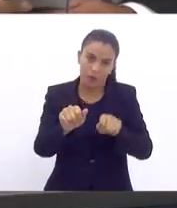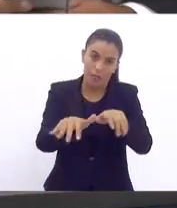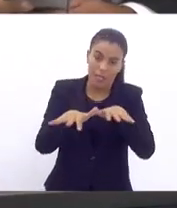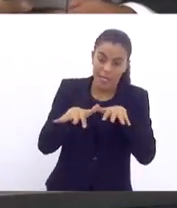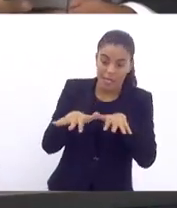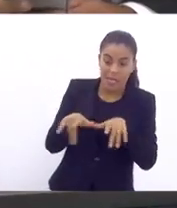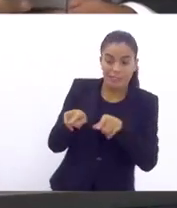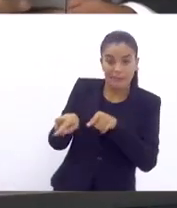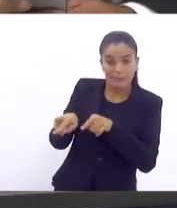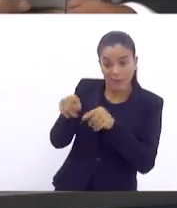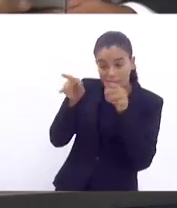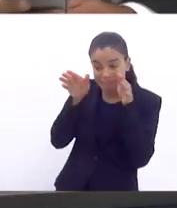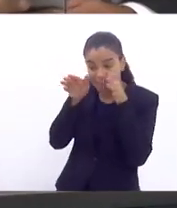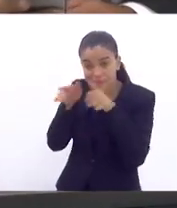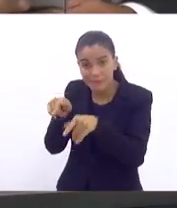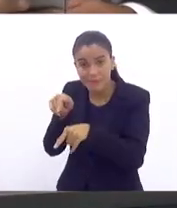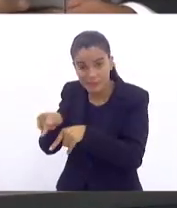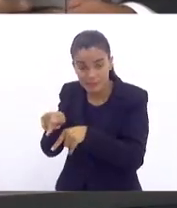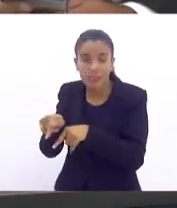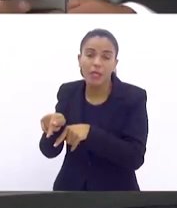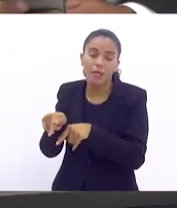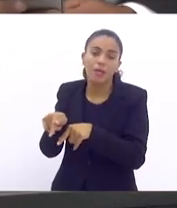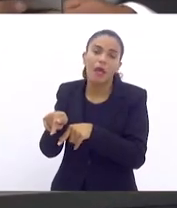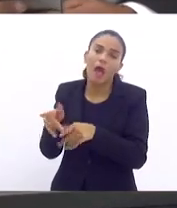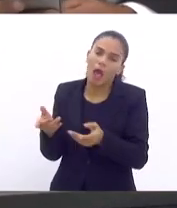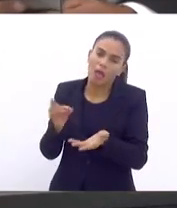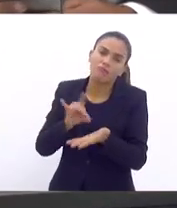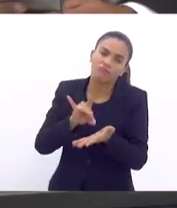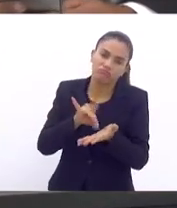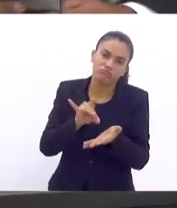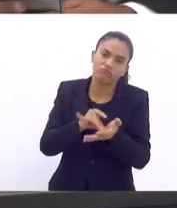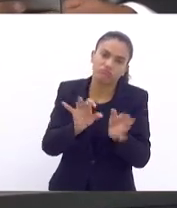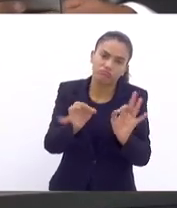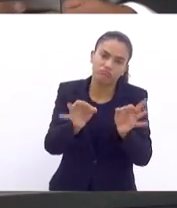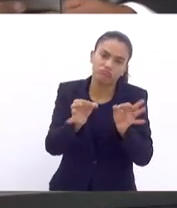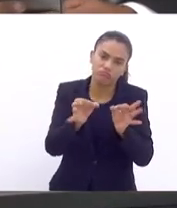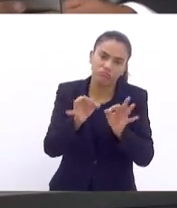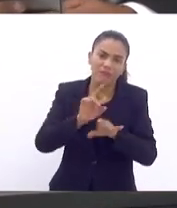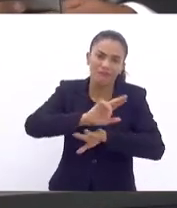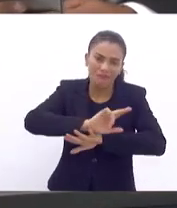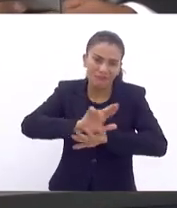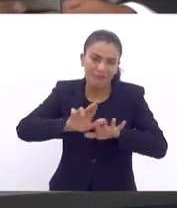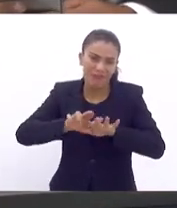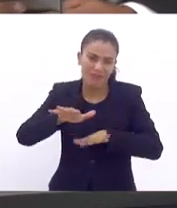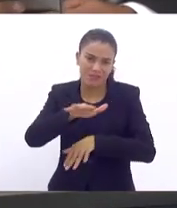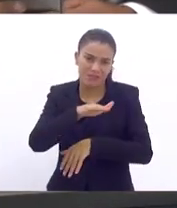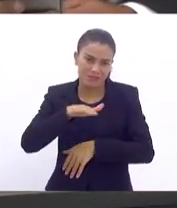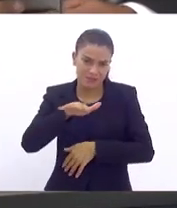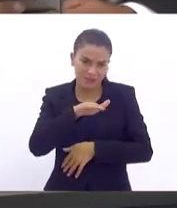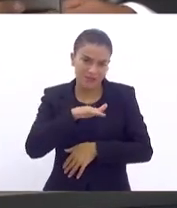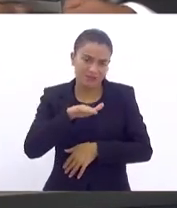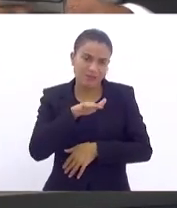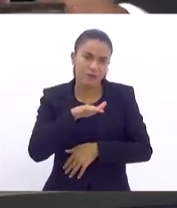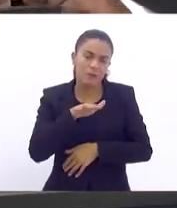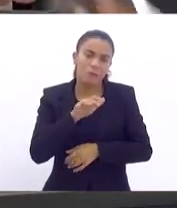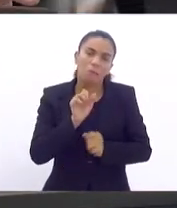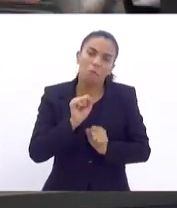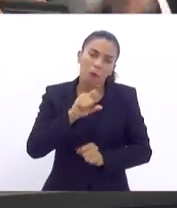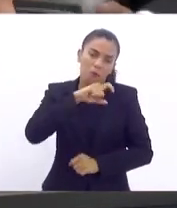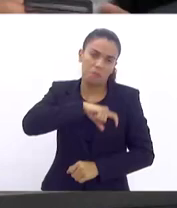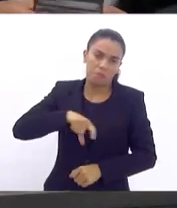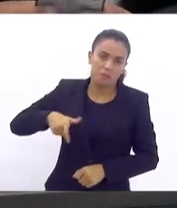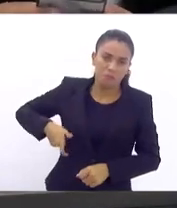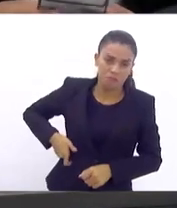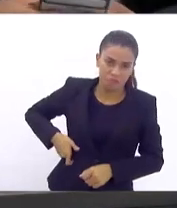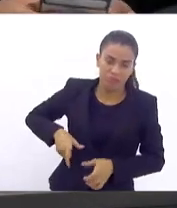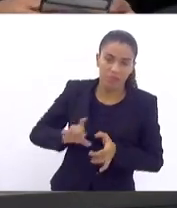que os motoristas de aplicativo que são realmente são em vários casos então também vão então cada